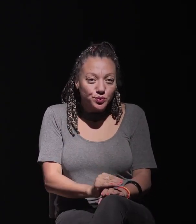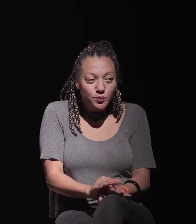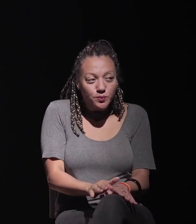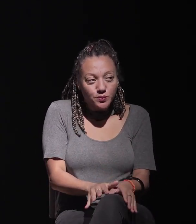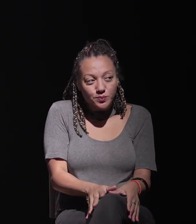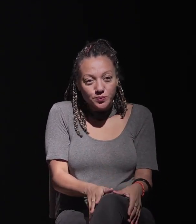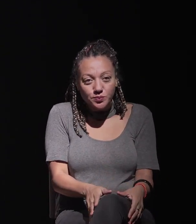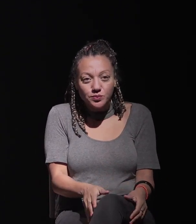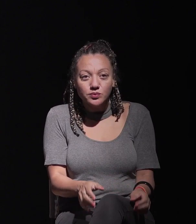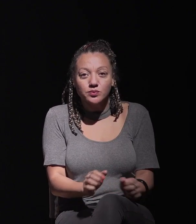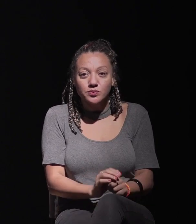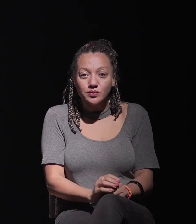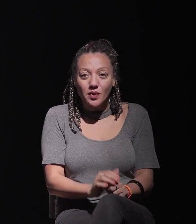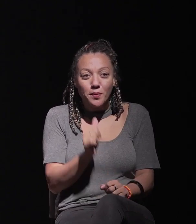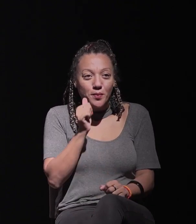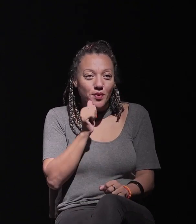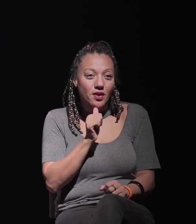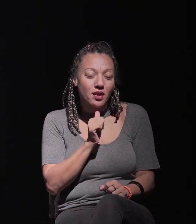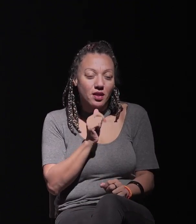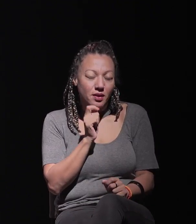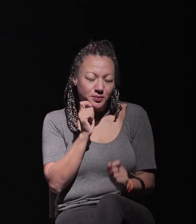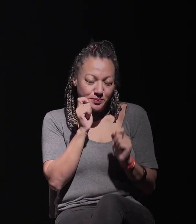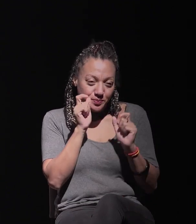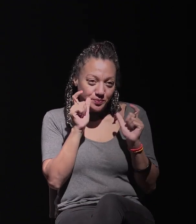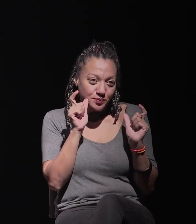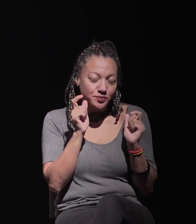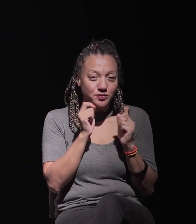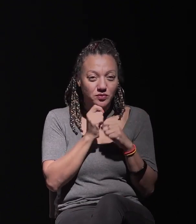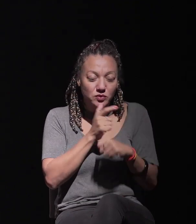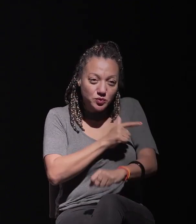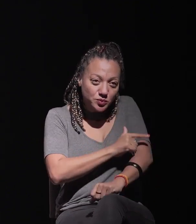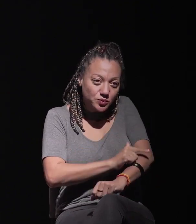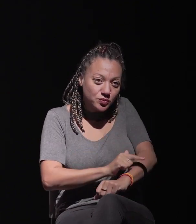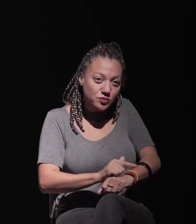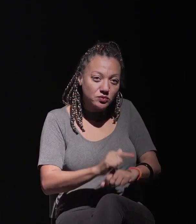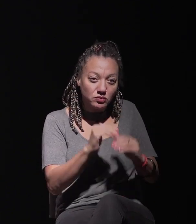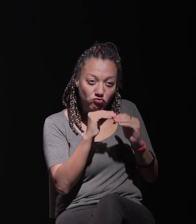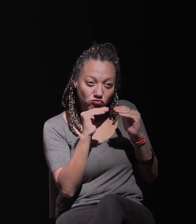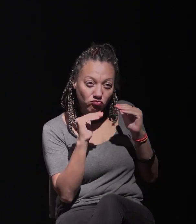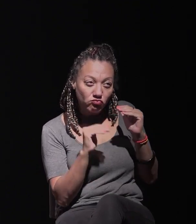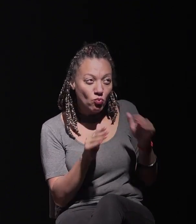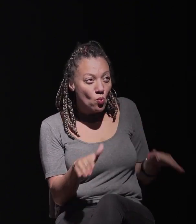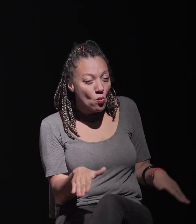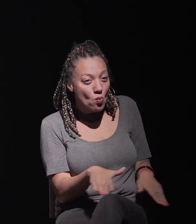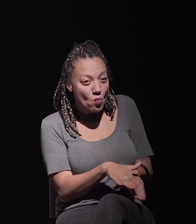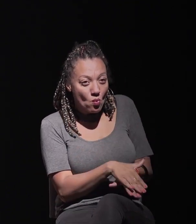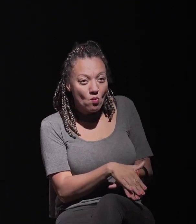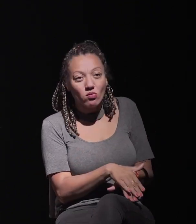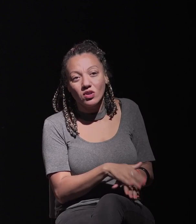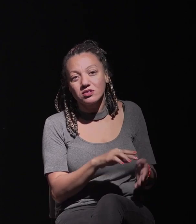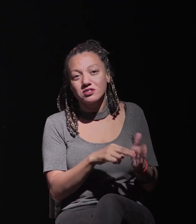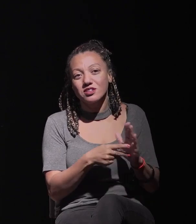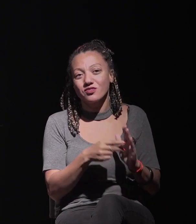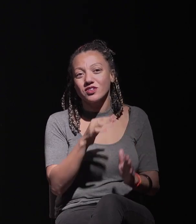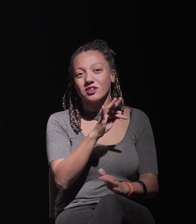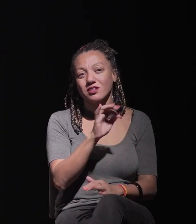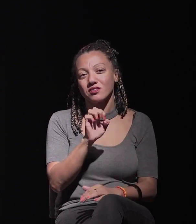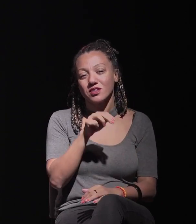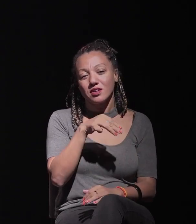é delicada, aquela mulher que é cordata, aquela mulher que é submissa, porque é isso que eles vendem como feminilidade, né? O